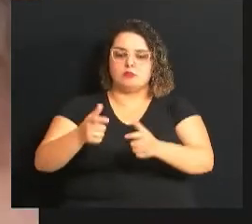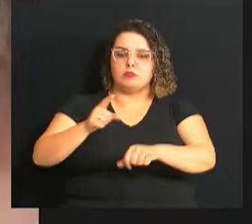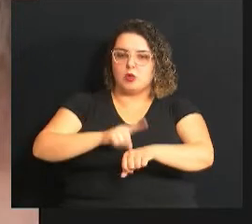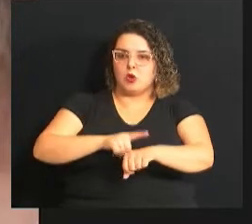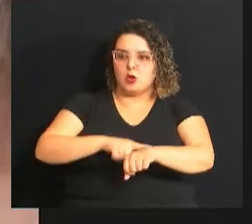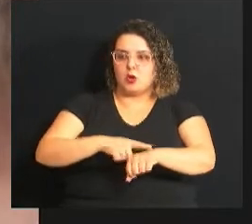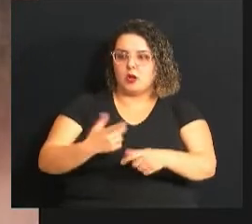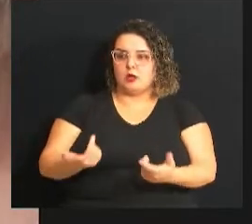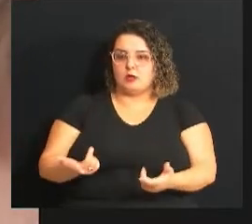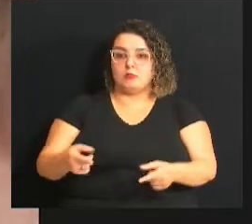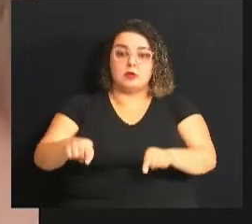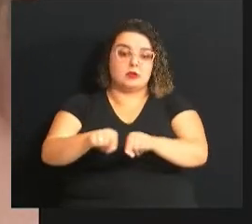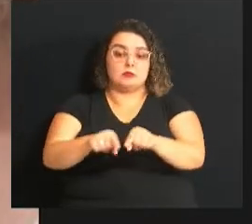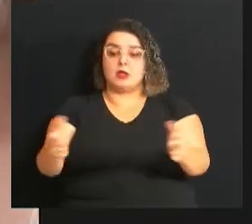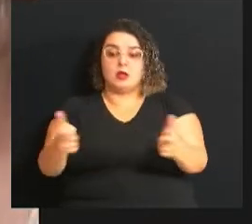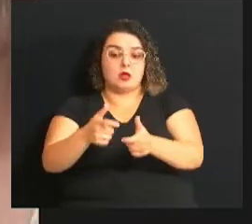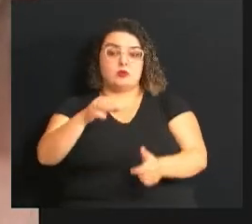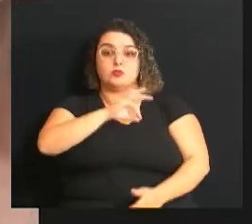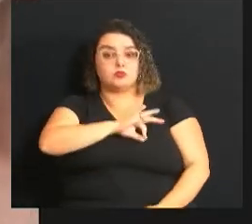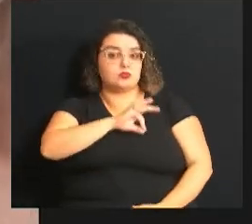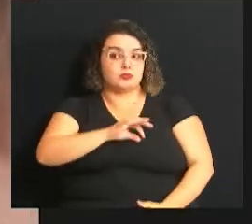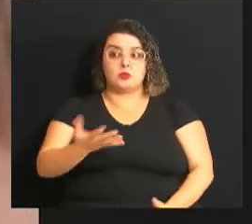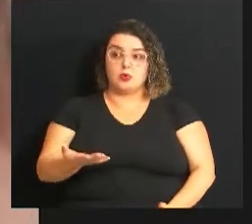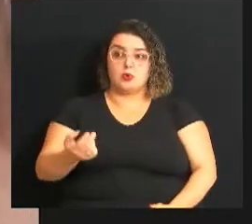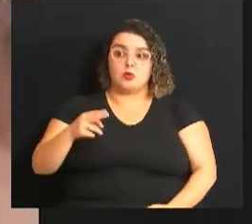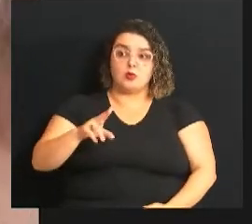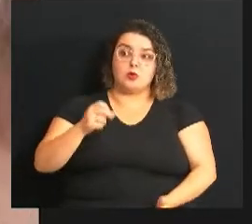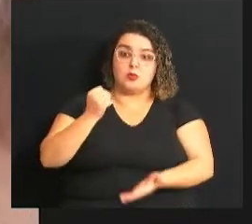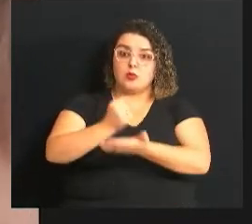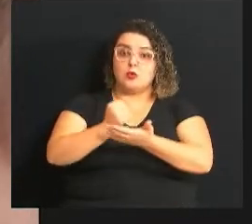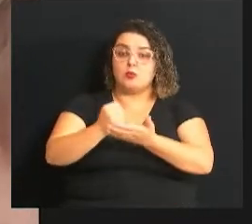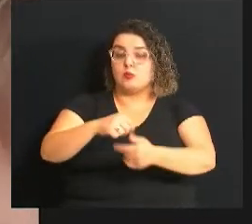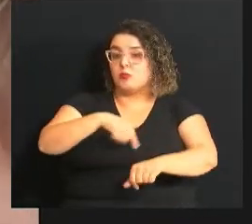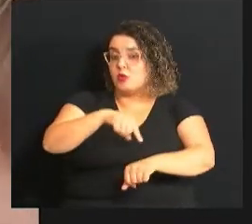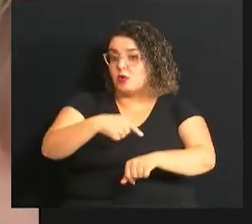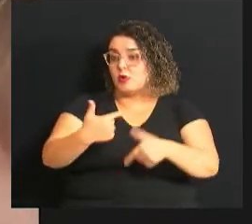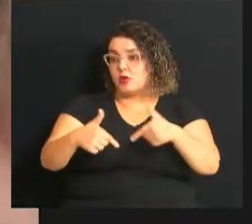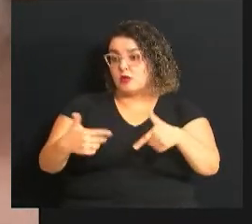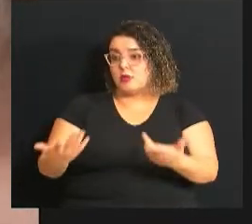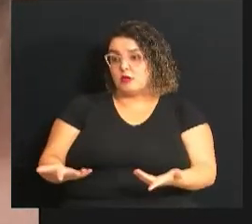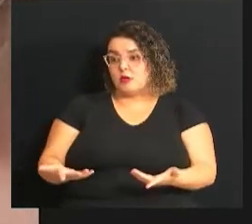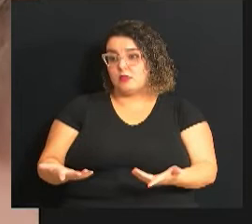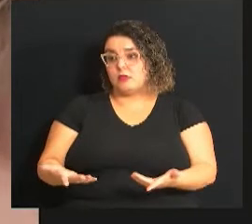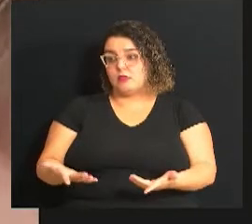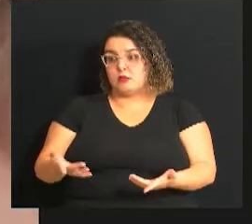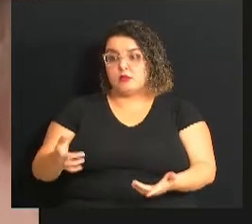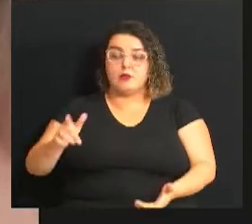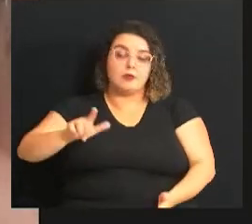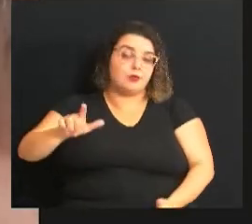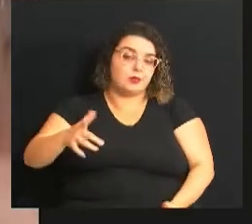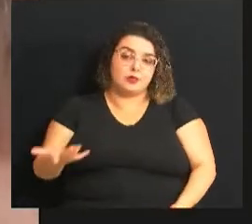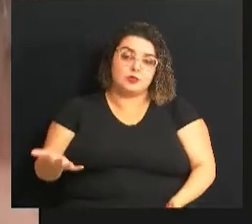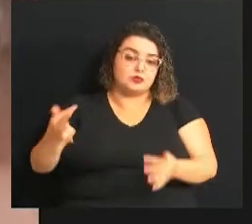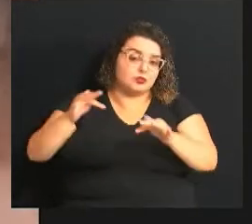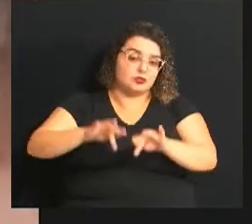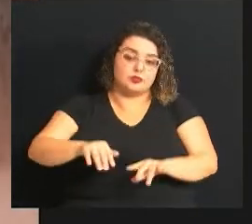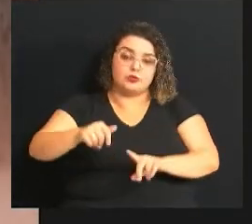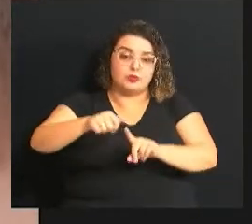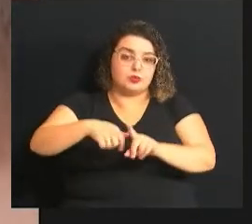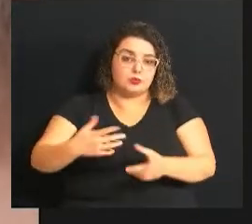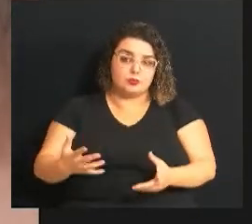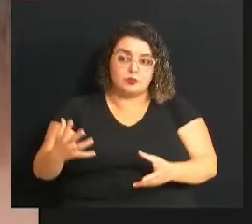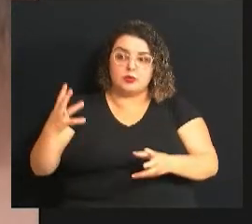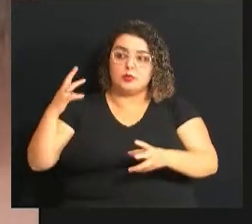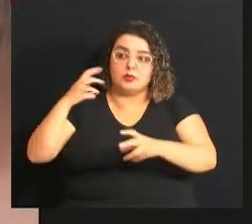uma remuneração, ou contratar por horas trabalhadas e que essas horas, efetivamente, quando chega no fim do mês, que você vai